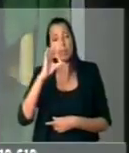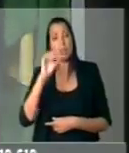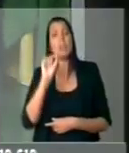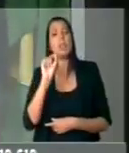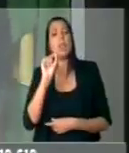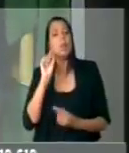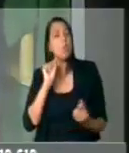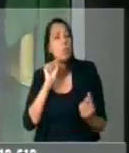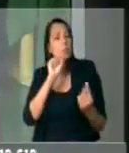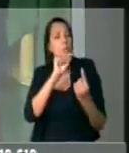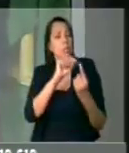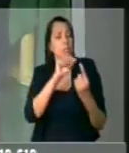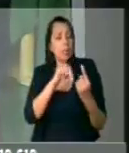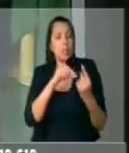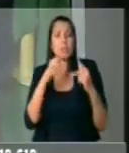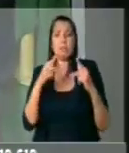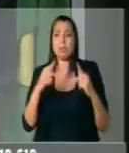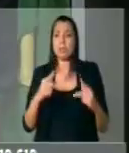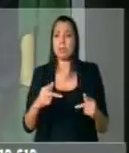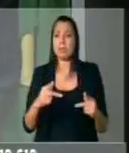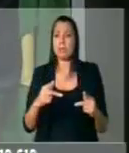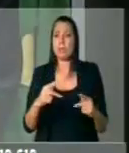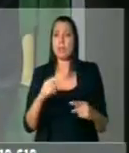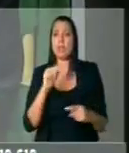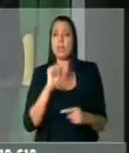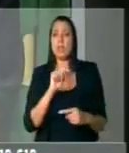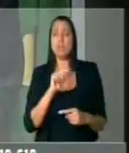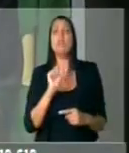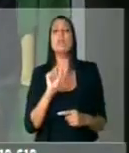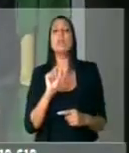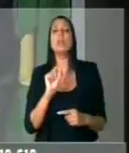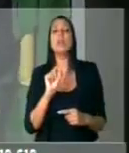alvo desse projeto